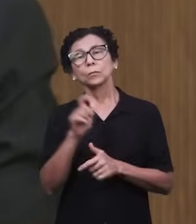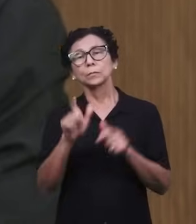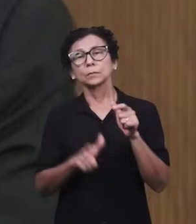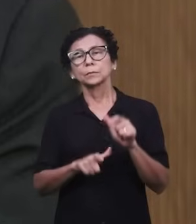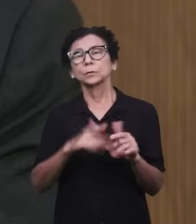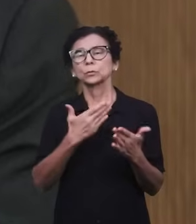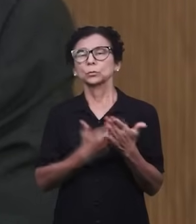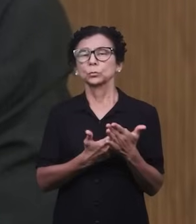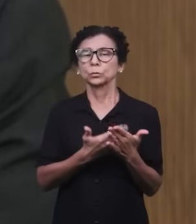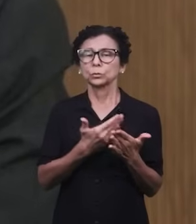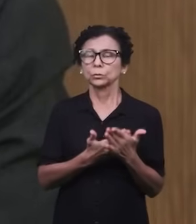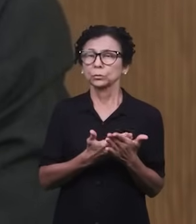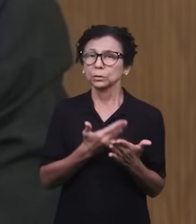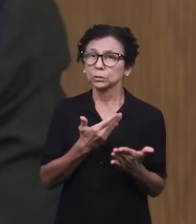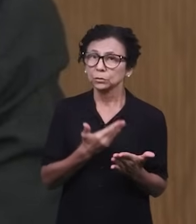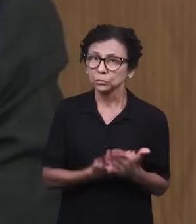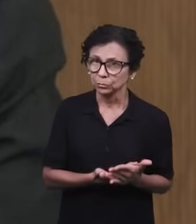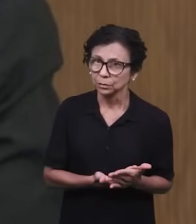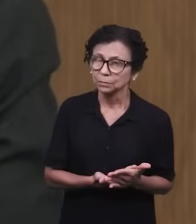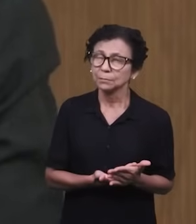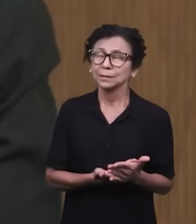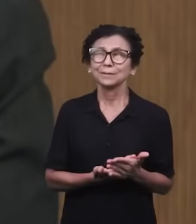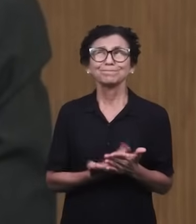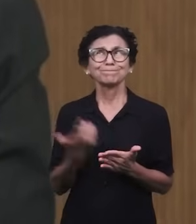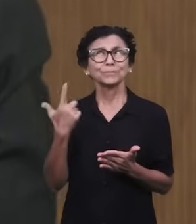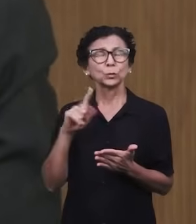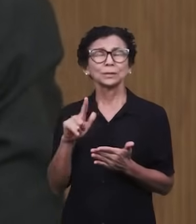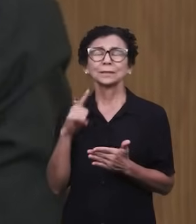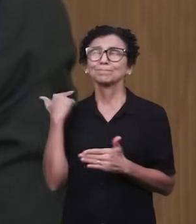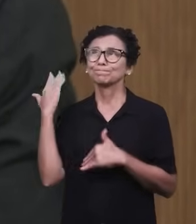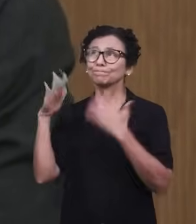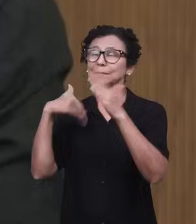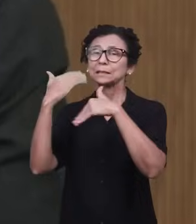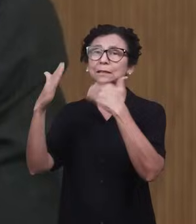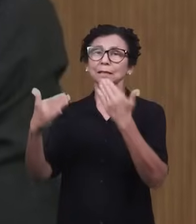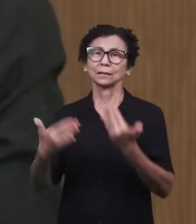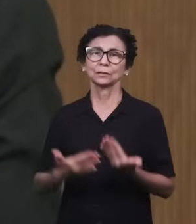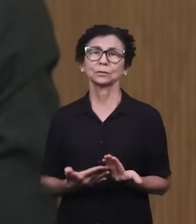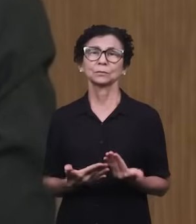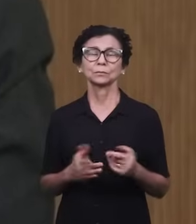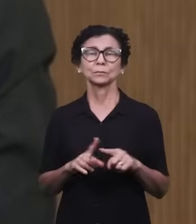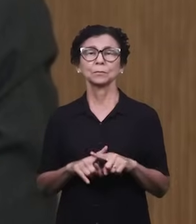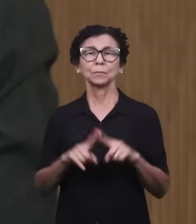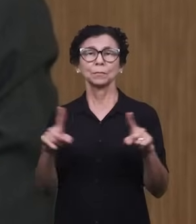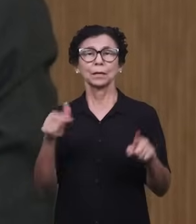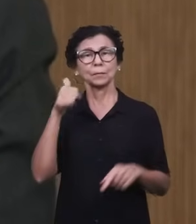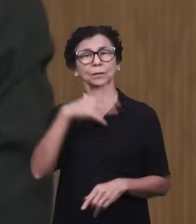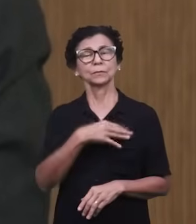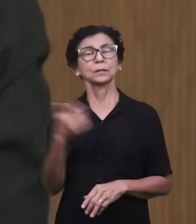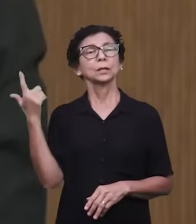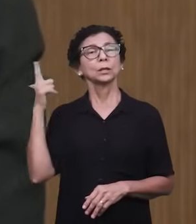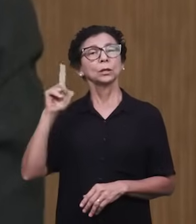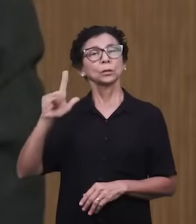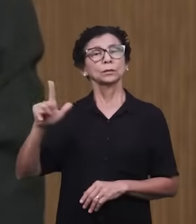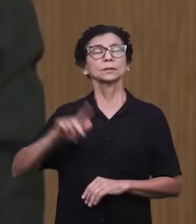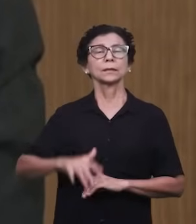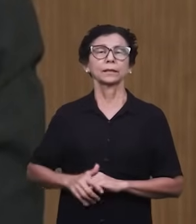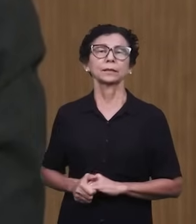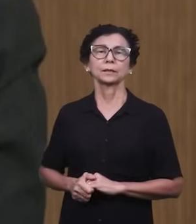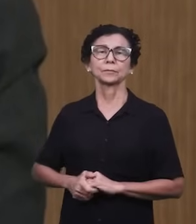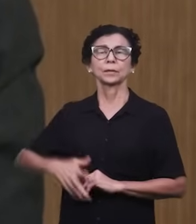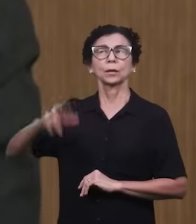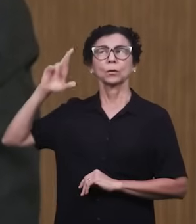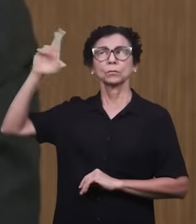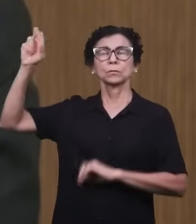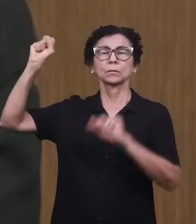assim, isso tudo, o trabalho nosso dentro de casa é para que ela aprenda técnica, mas o objetivo é um só, o